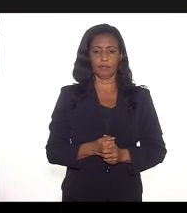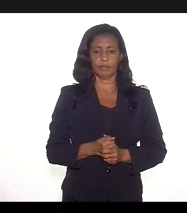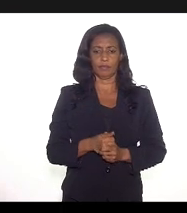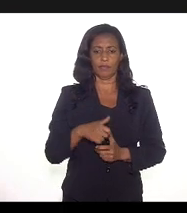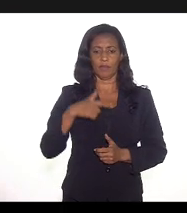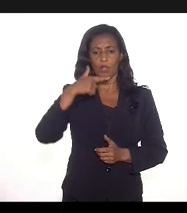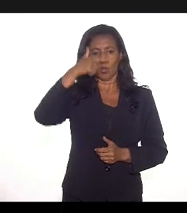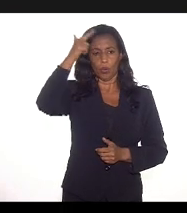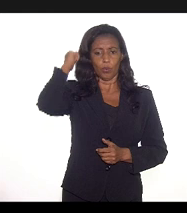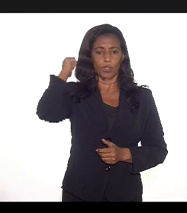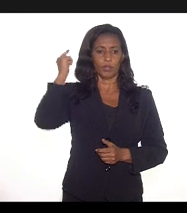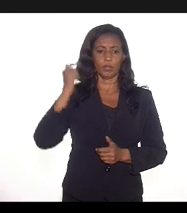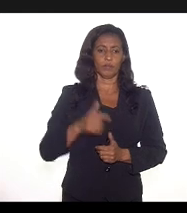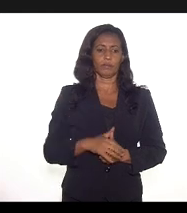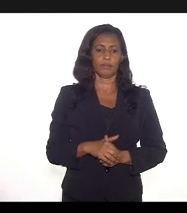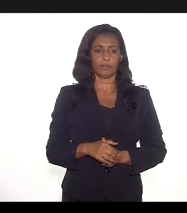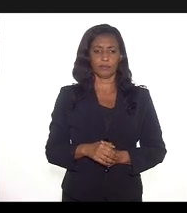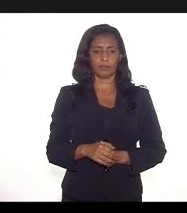Luiz Paulo.